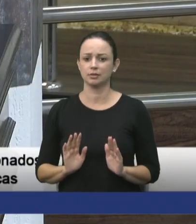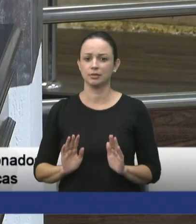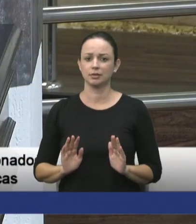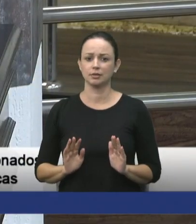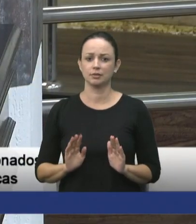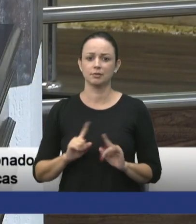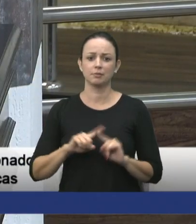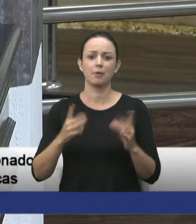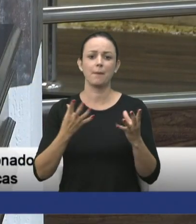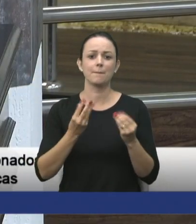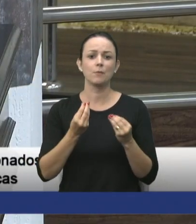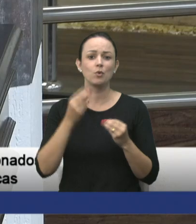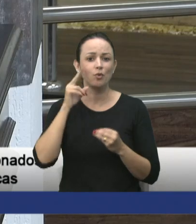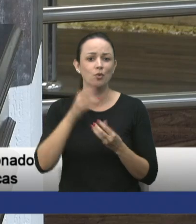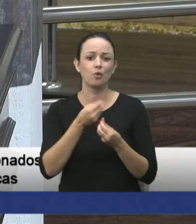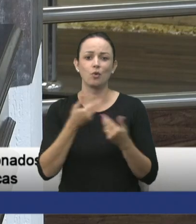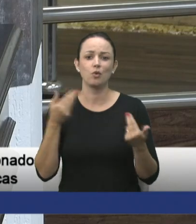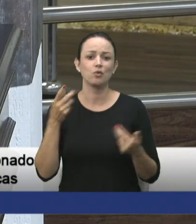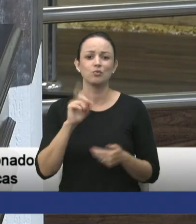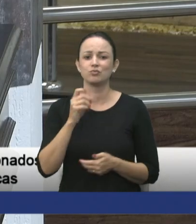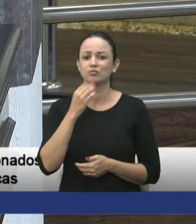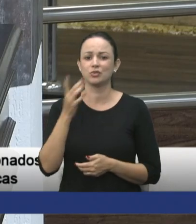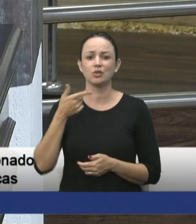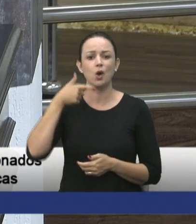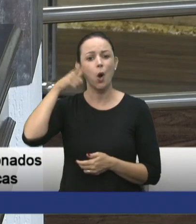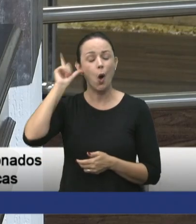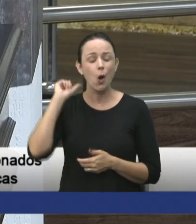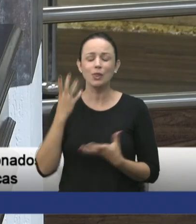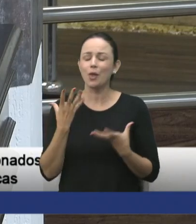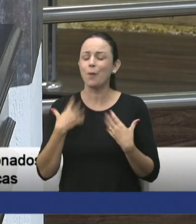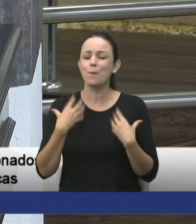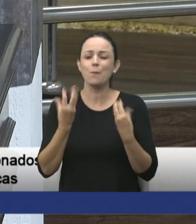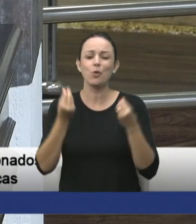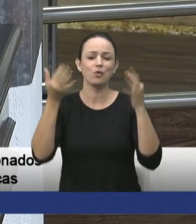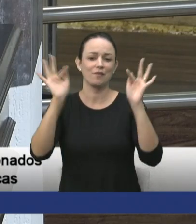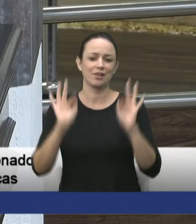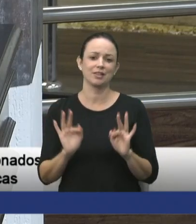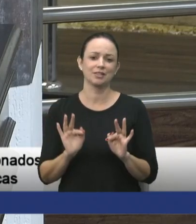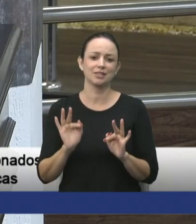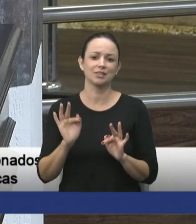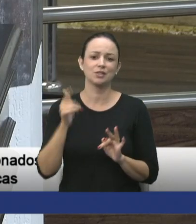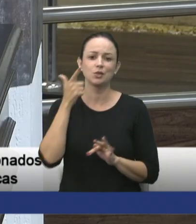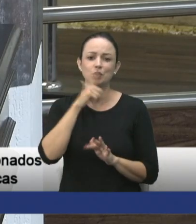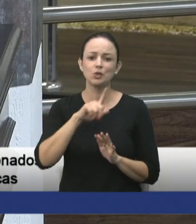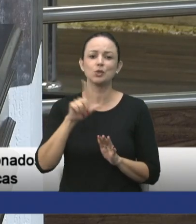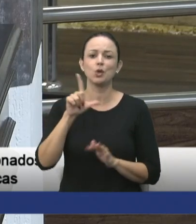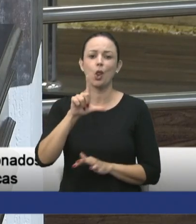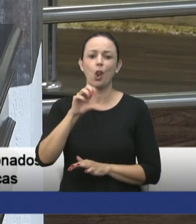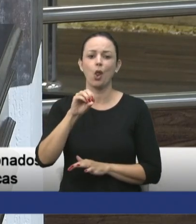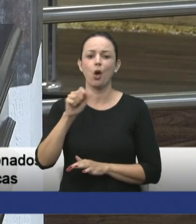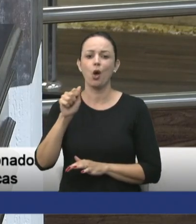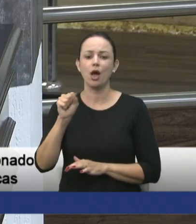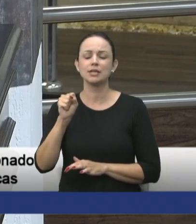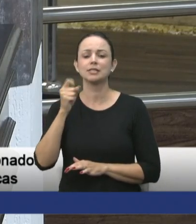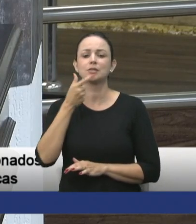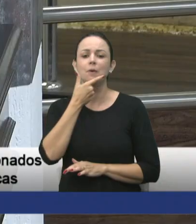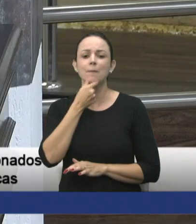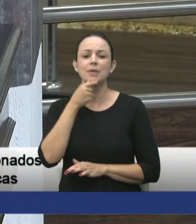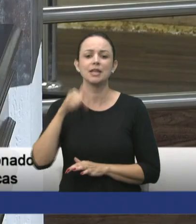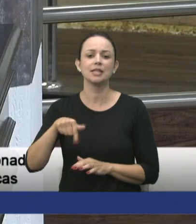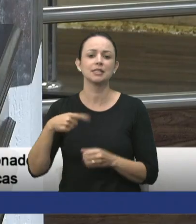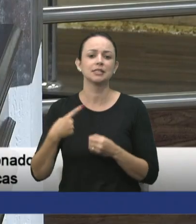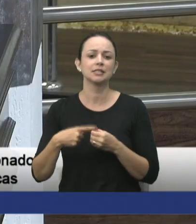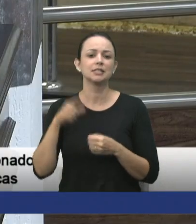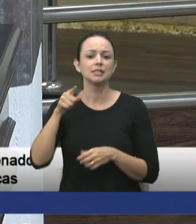gente vê muita coisa que não vale a pena. Ontem eu fiquei tão feliz que a gente conseguiu um LOAS de um menino daqui da cidade, que a